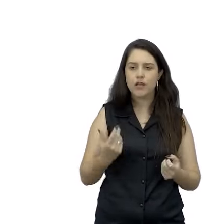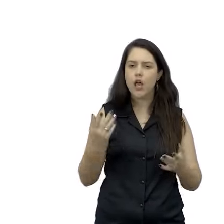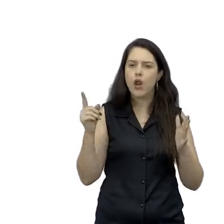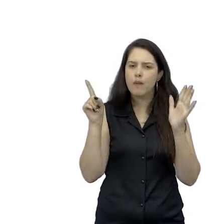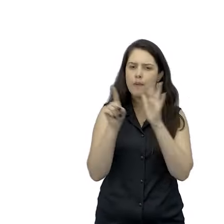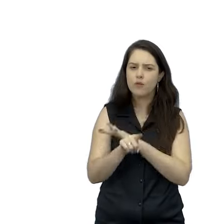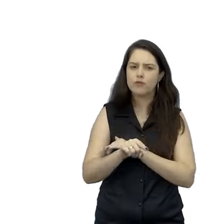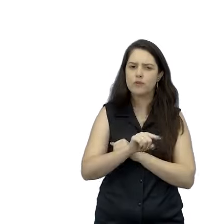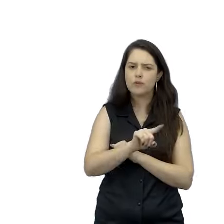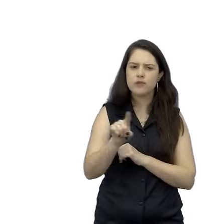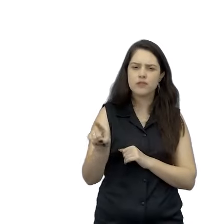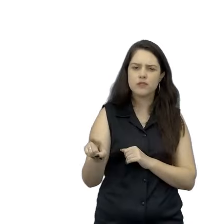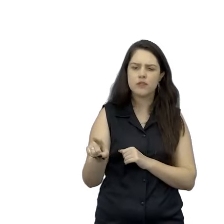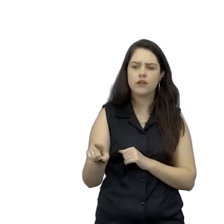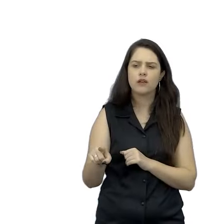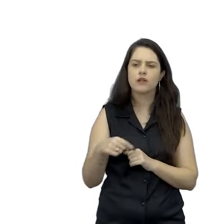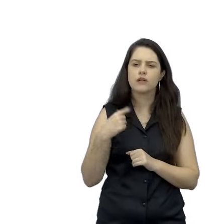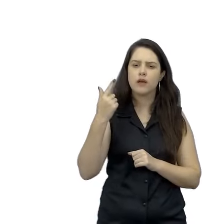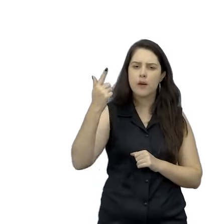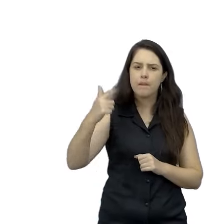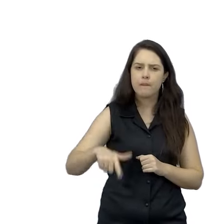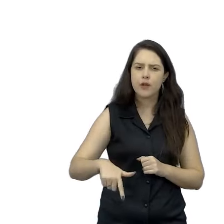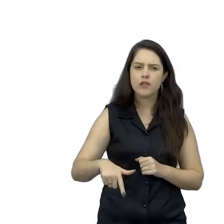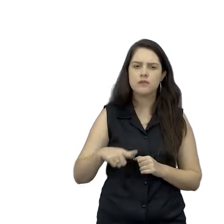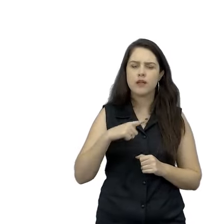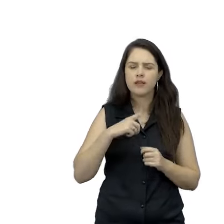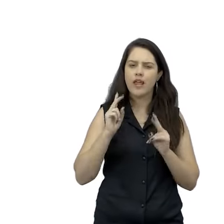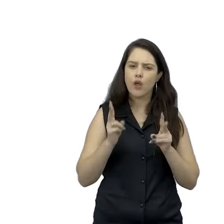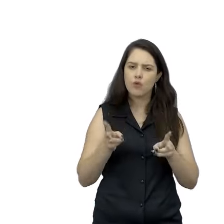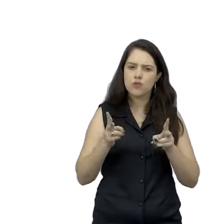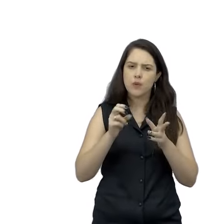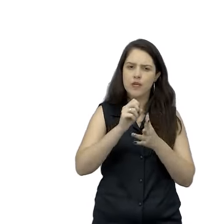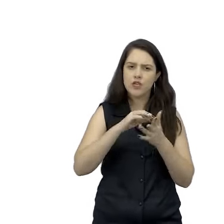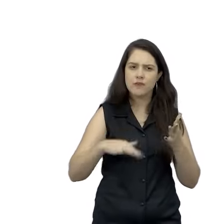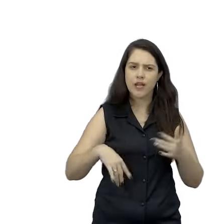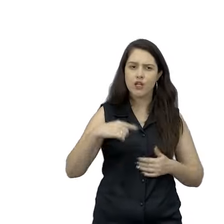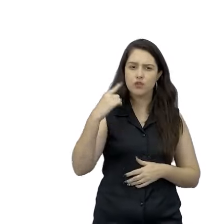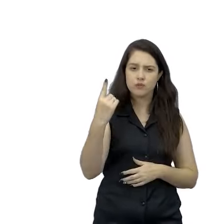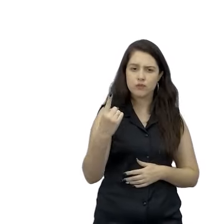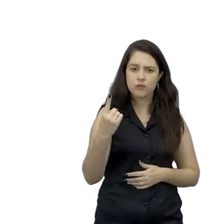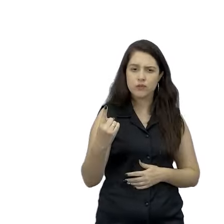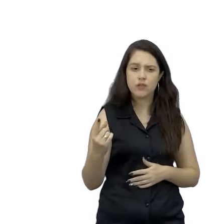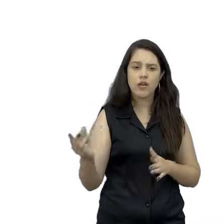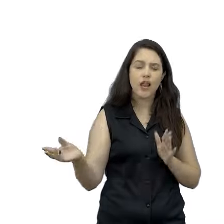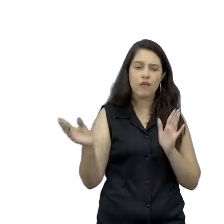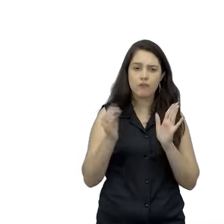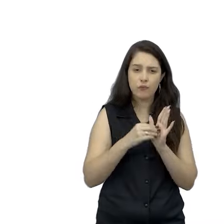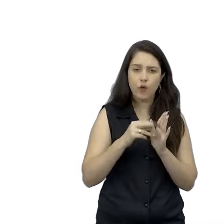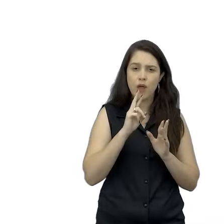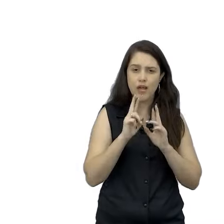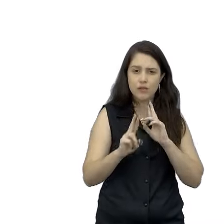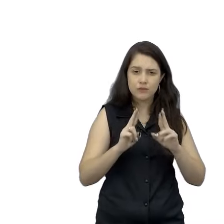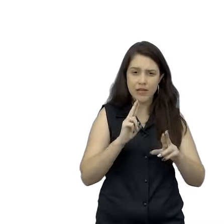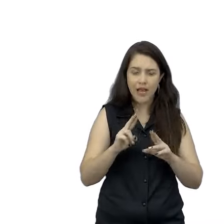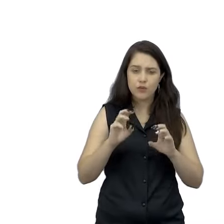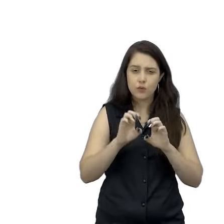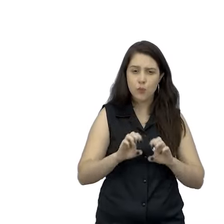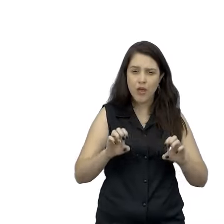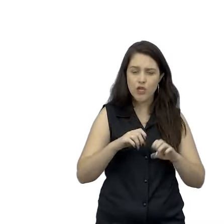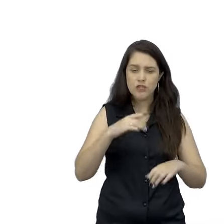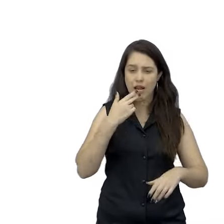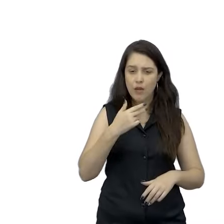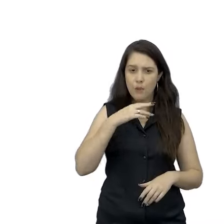vocês, será que o nosso caderninho do Aprender Sempre, a sequência de atividade 1, ela propõe esses 4 eixos da língua